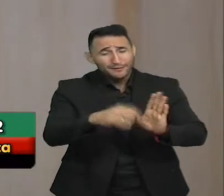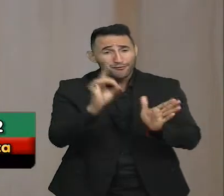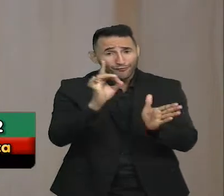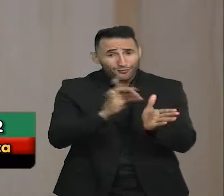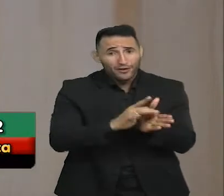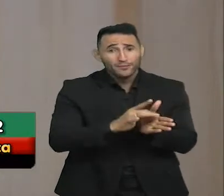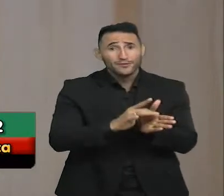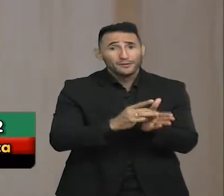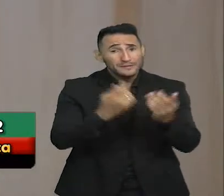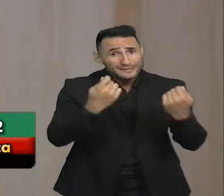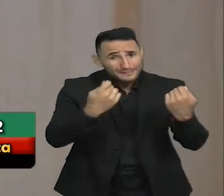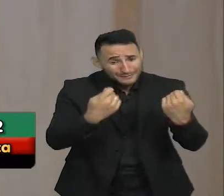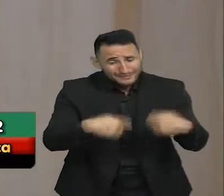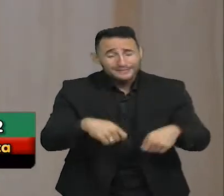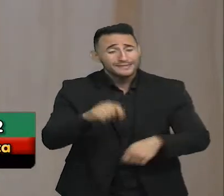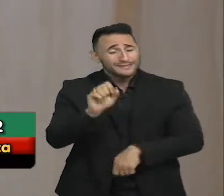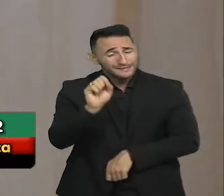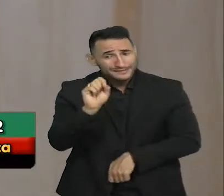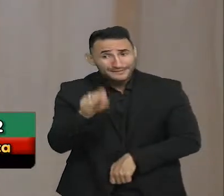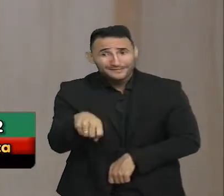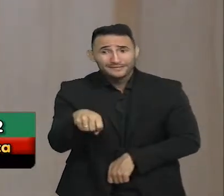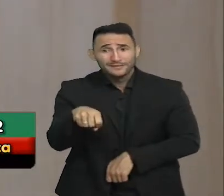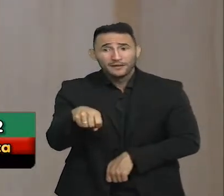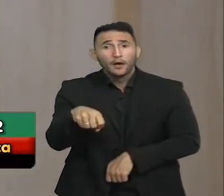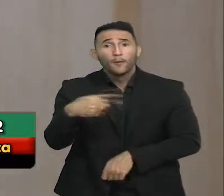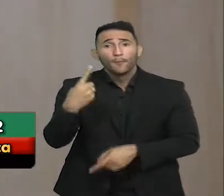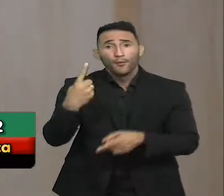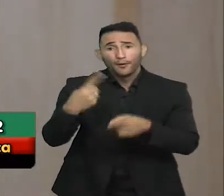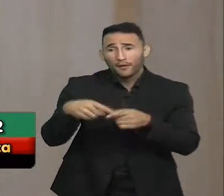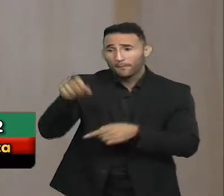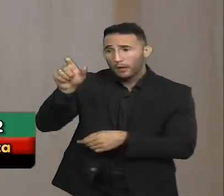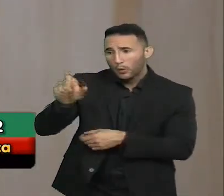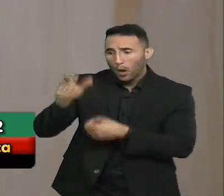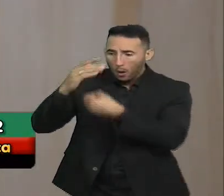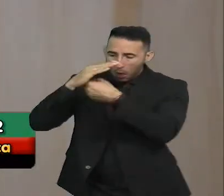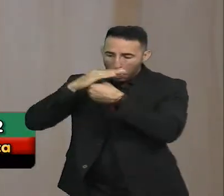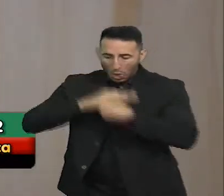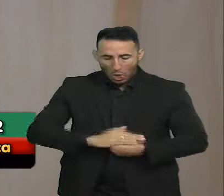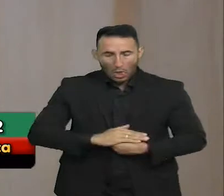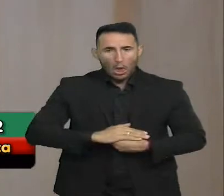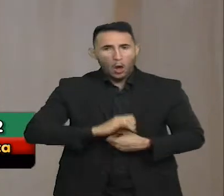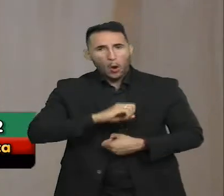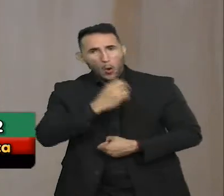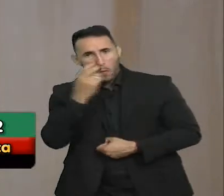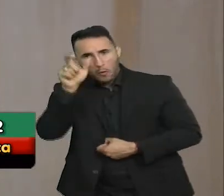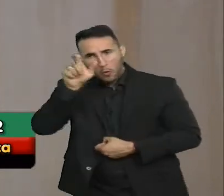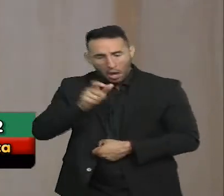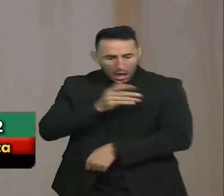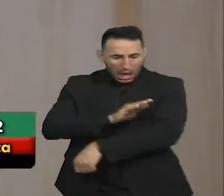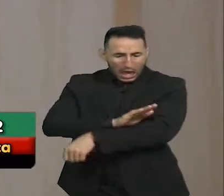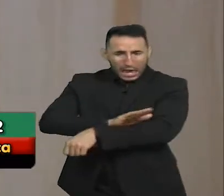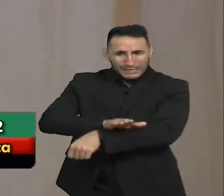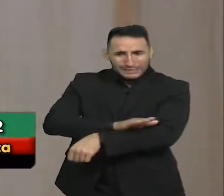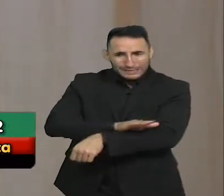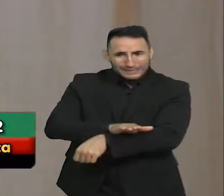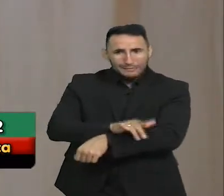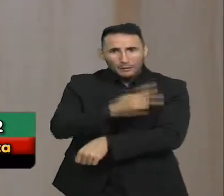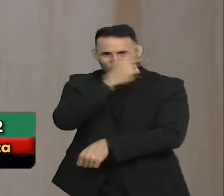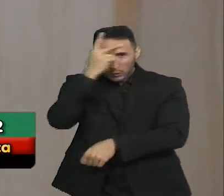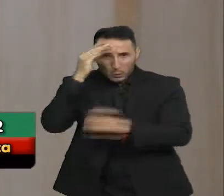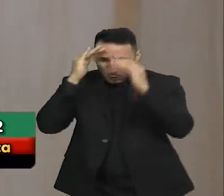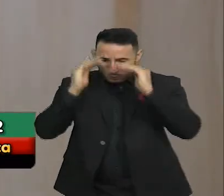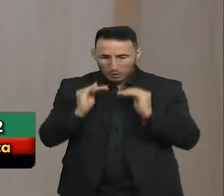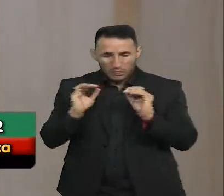legitimação, sim. Né? O opressor, o racista, o intolerante, ele